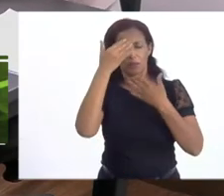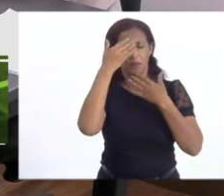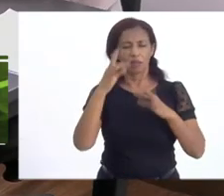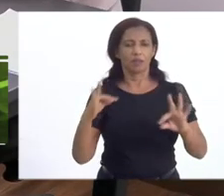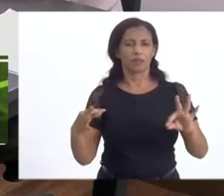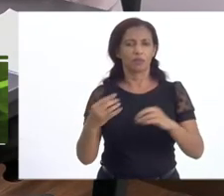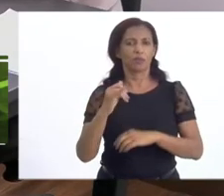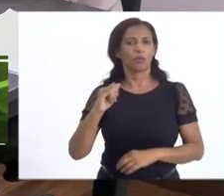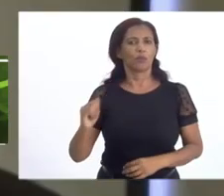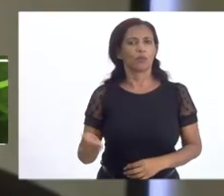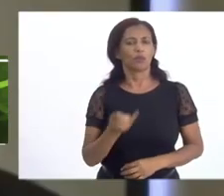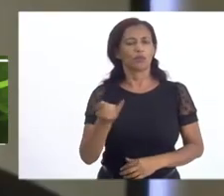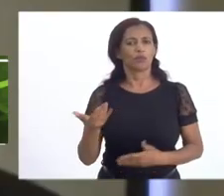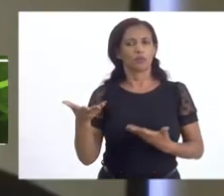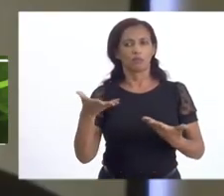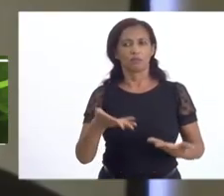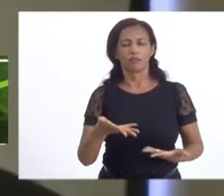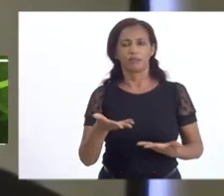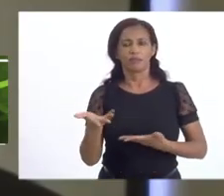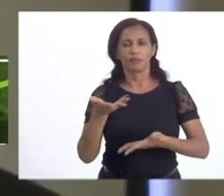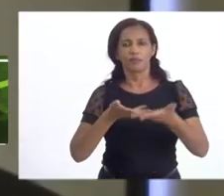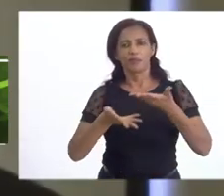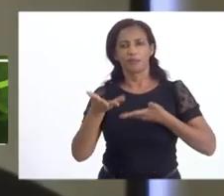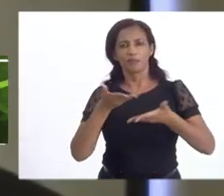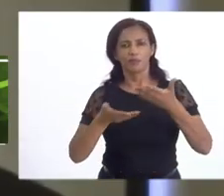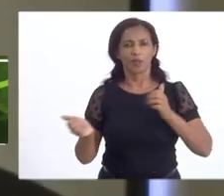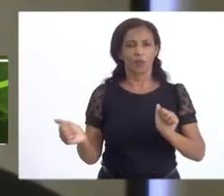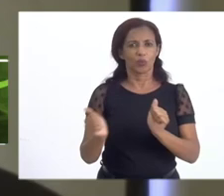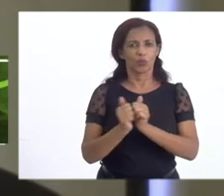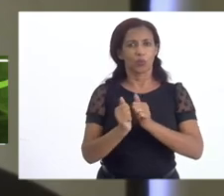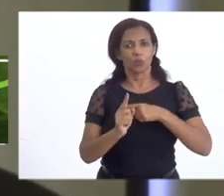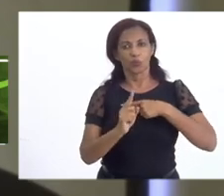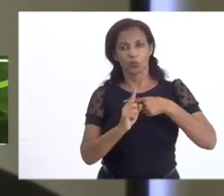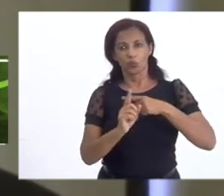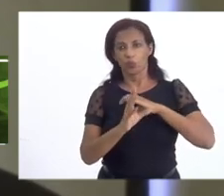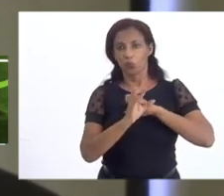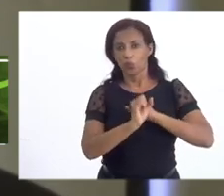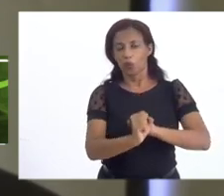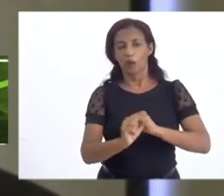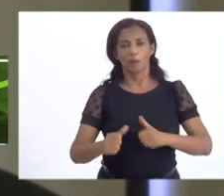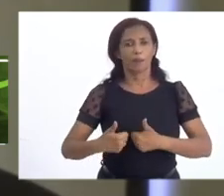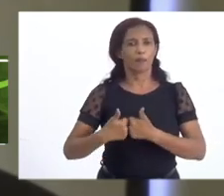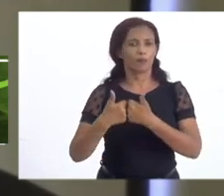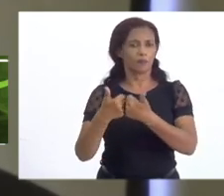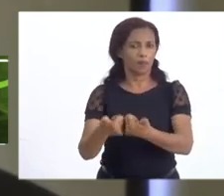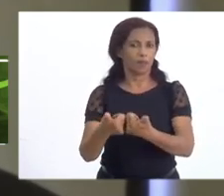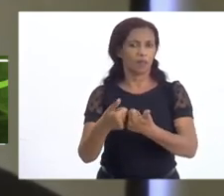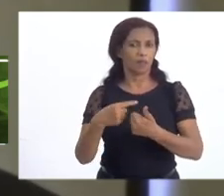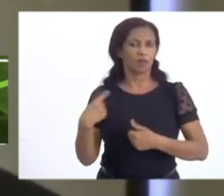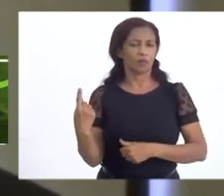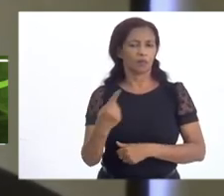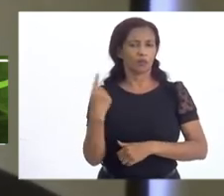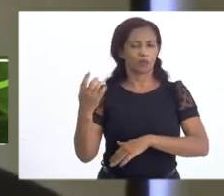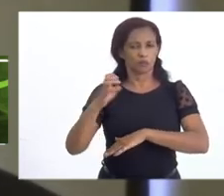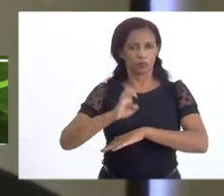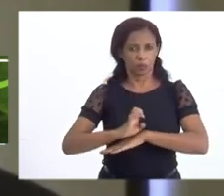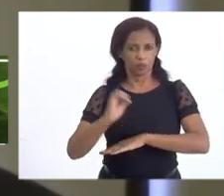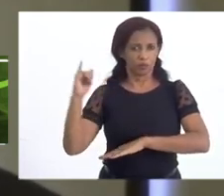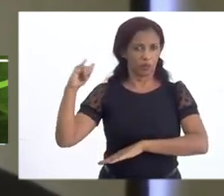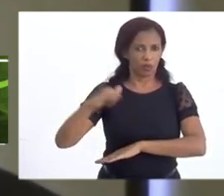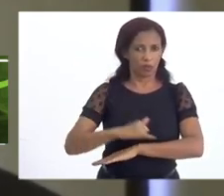aí a oportunidade de poder estar tomando para a melhoria do nosso